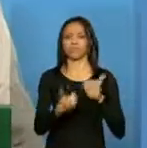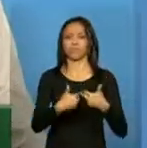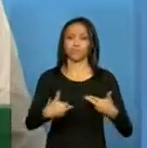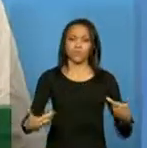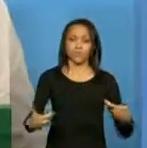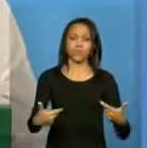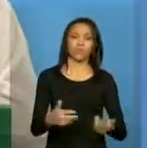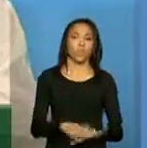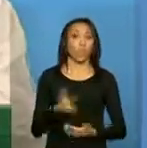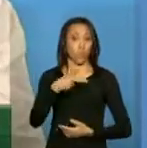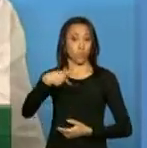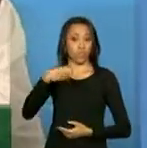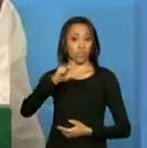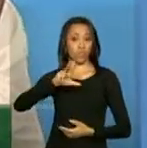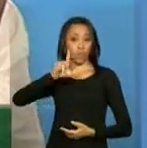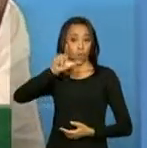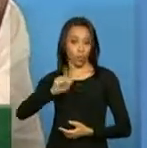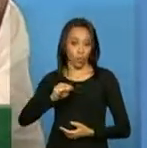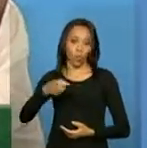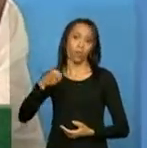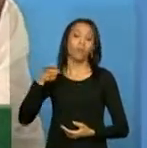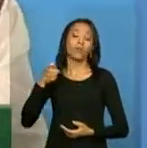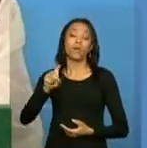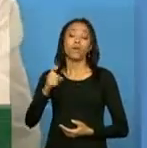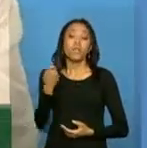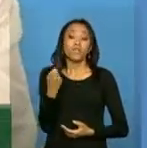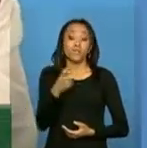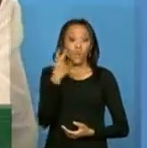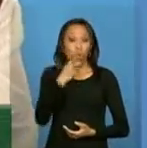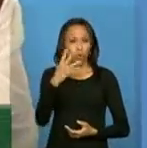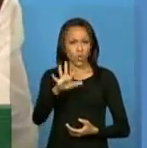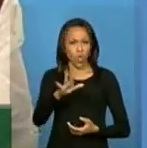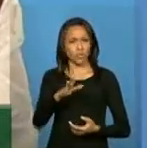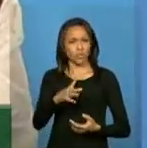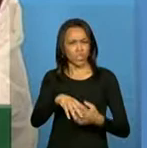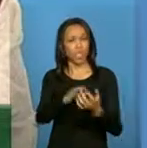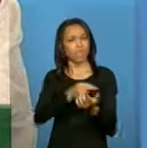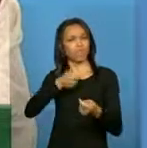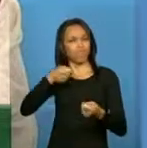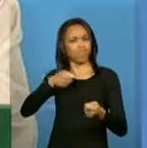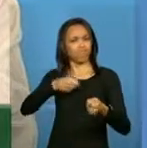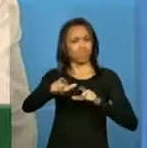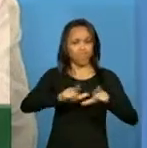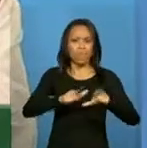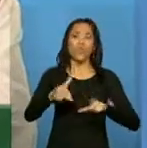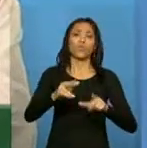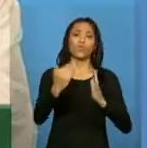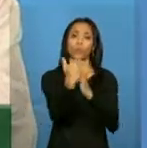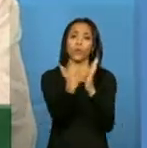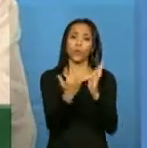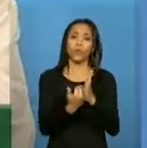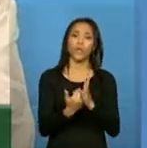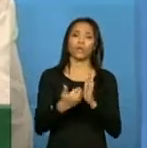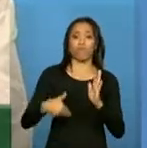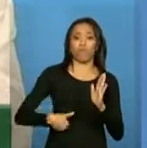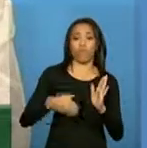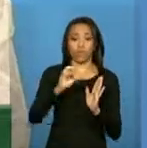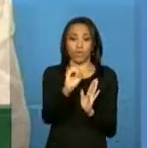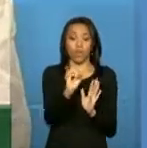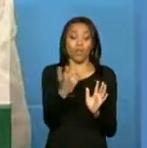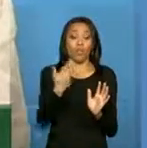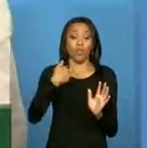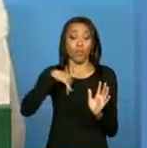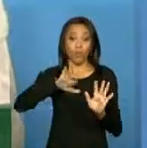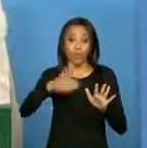O presidente Lula falava esta manhã sobre a tolerância zero, ou fome zero. Quando nós voltarmos